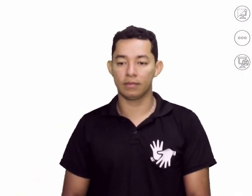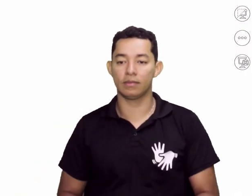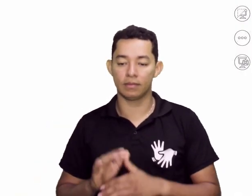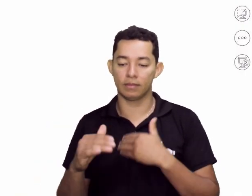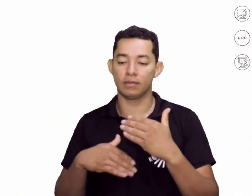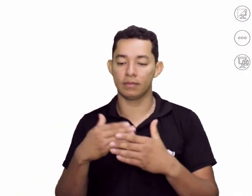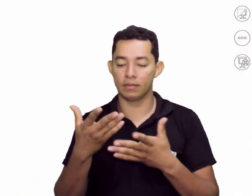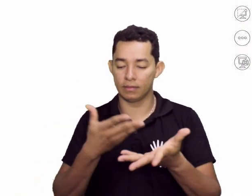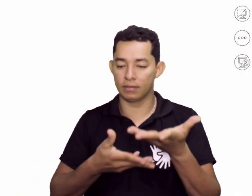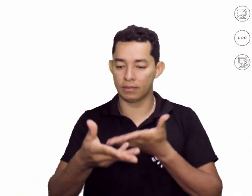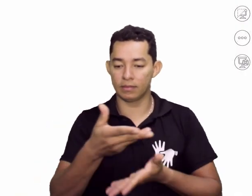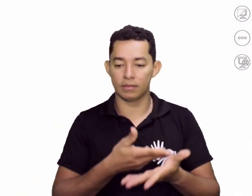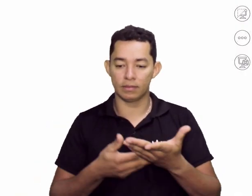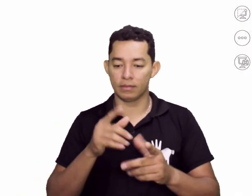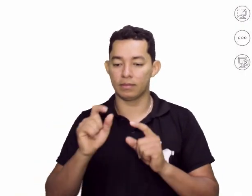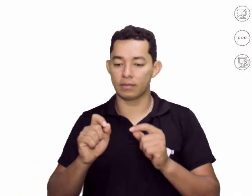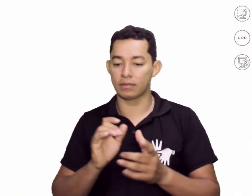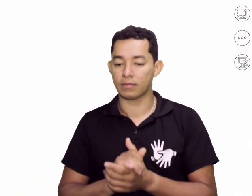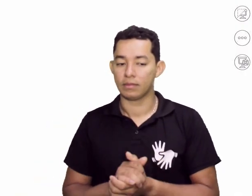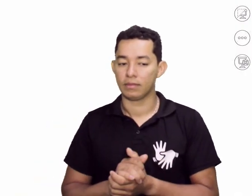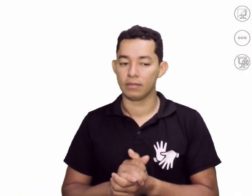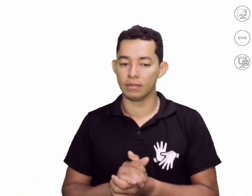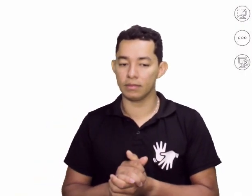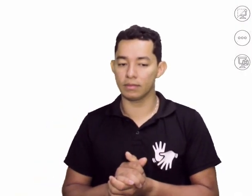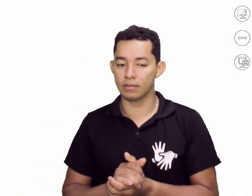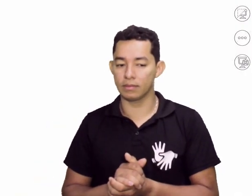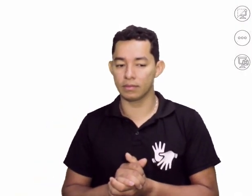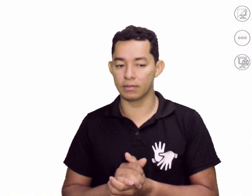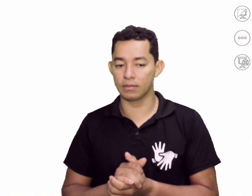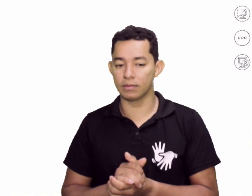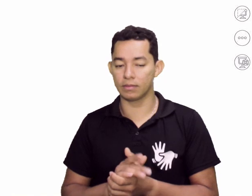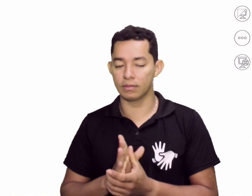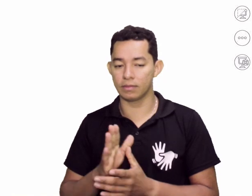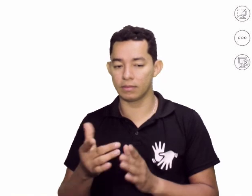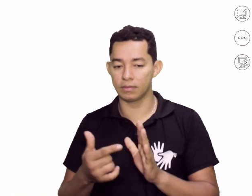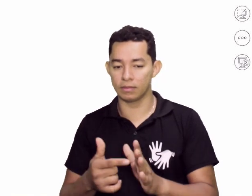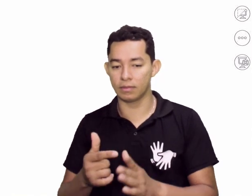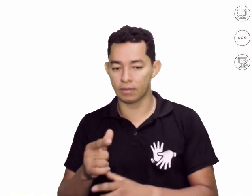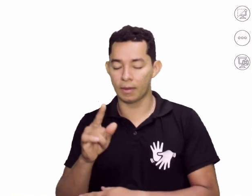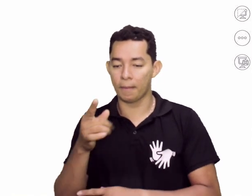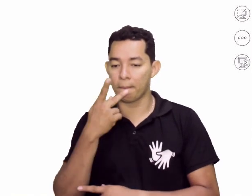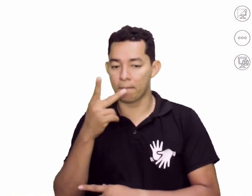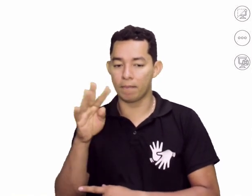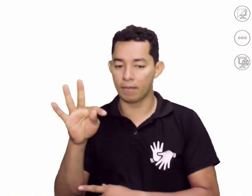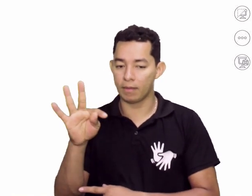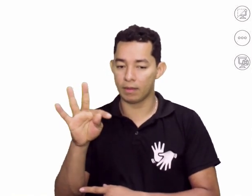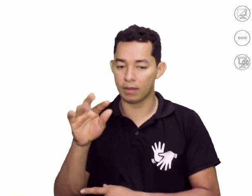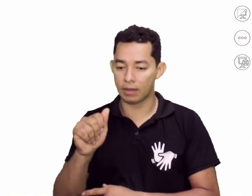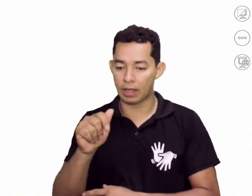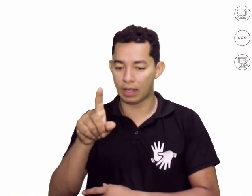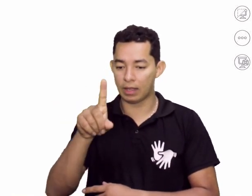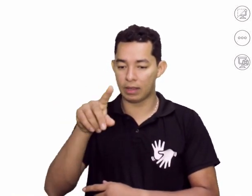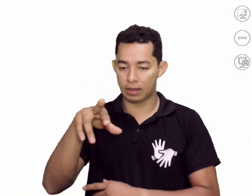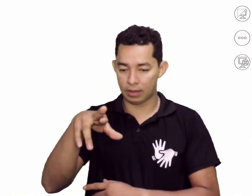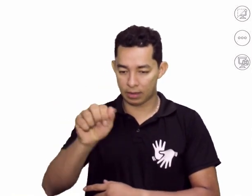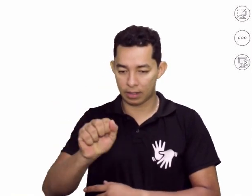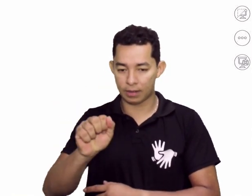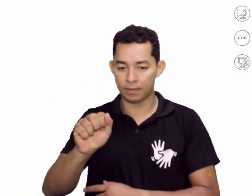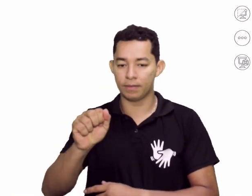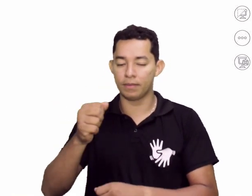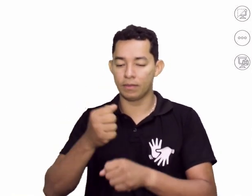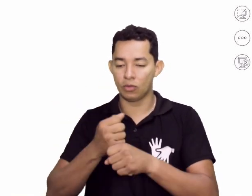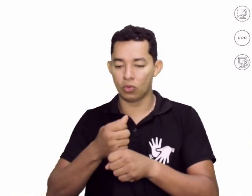a inter-relação com o espectador, segundo o Tadra, né? Então, estamos vendo aqui